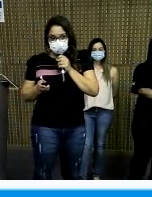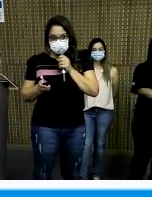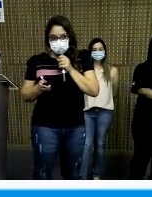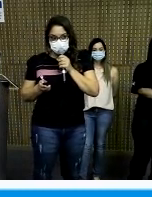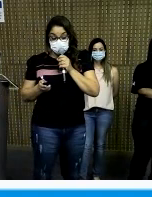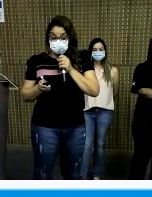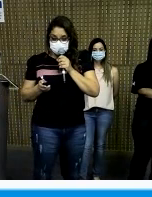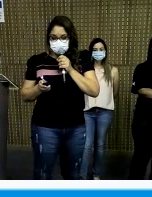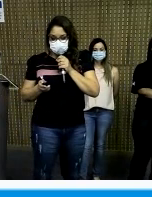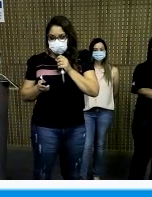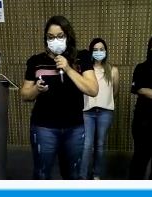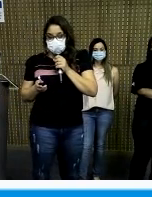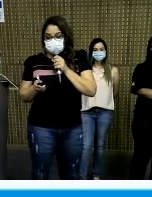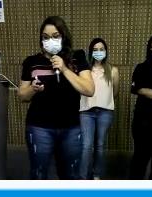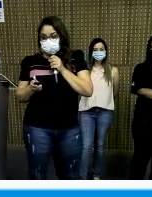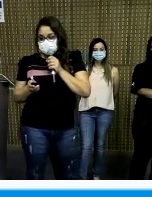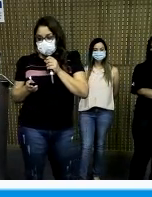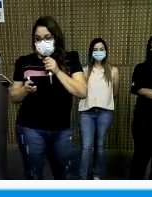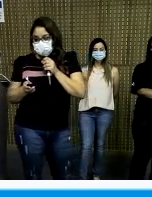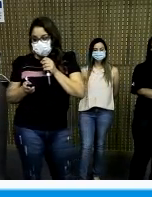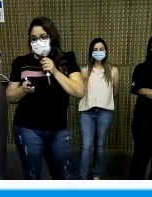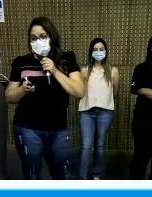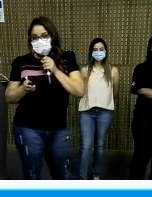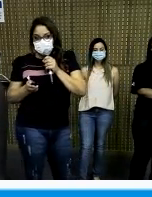46,45% no ano todo de 2020, no primeiro